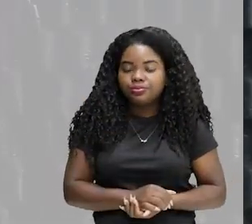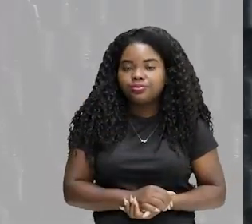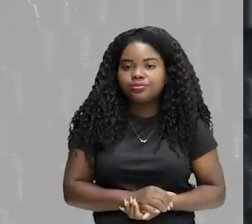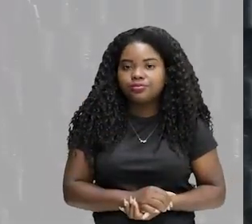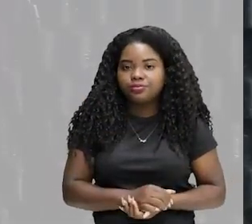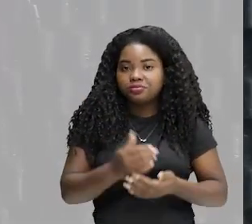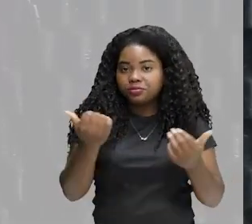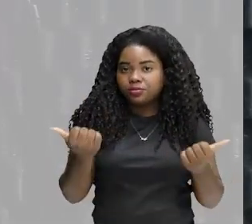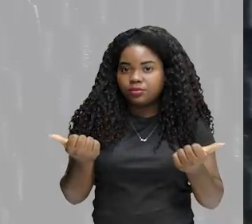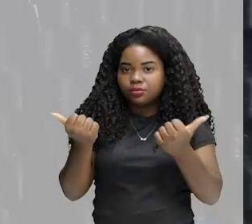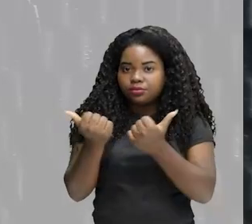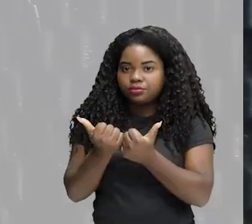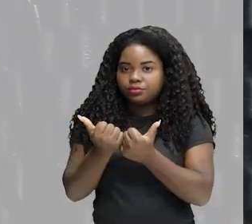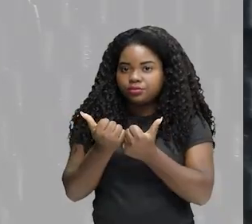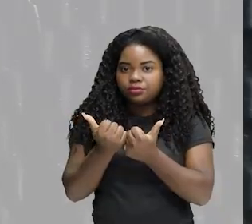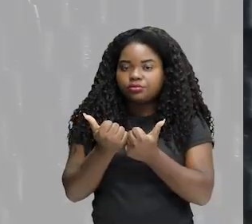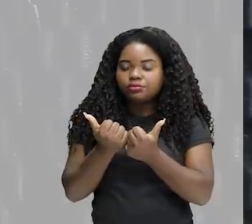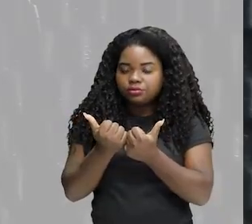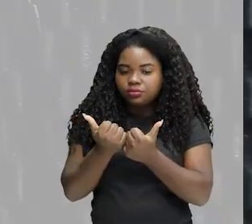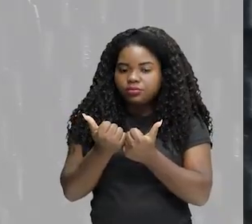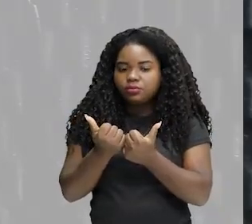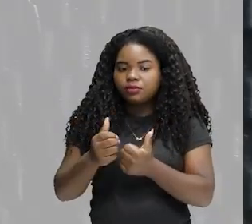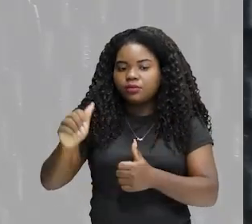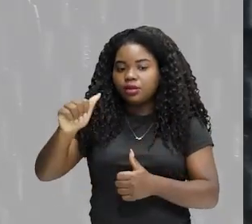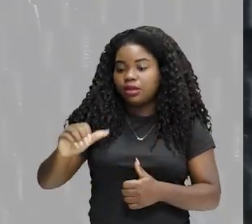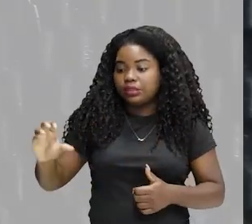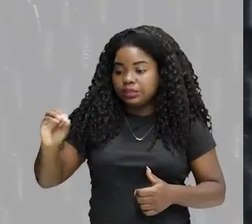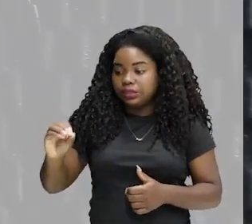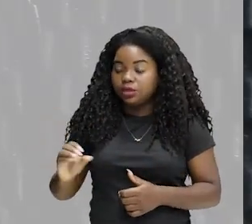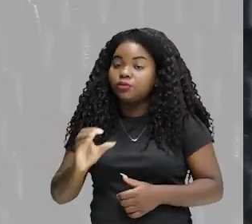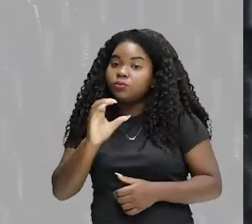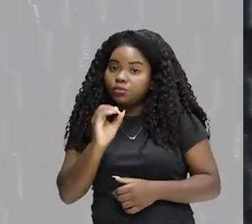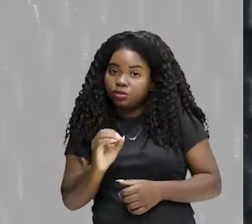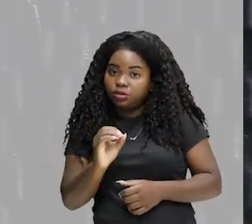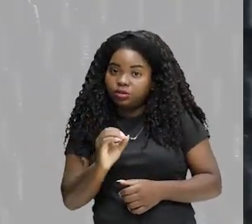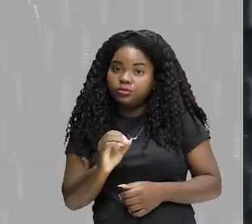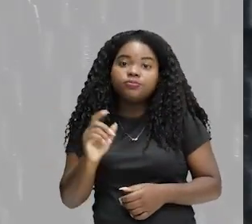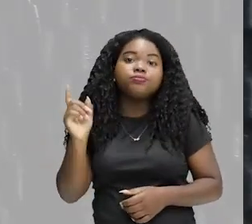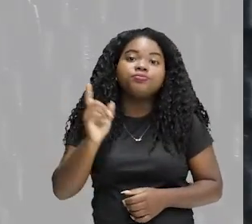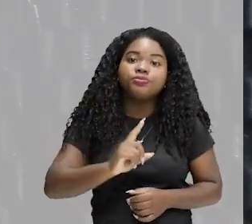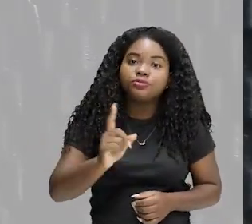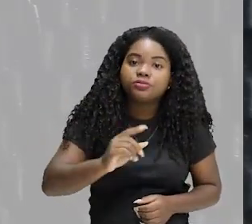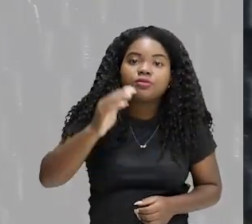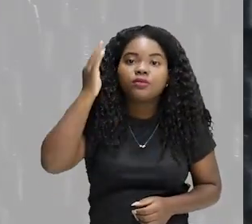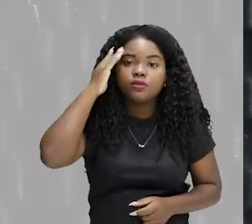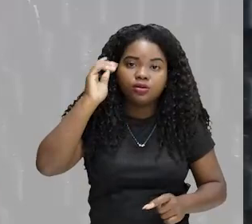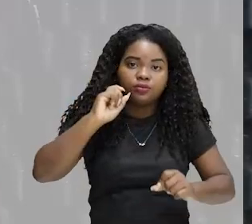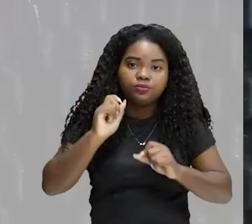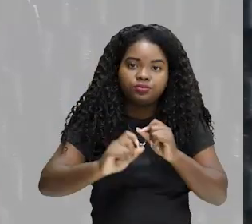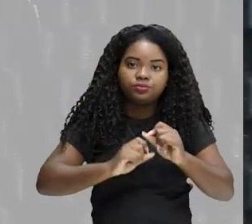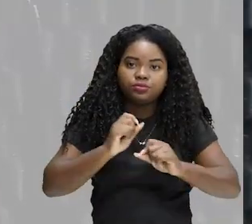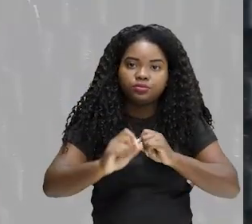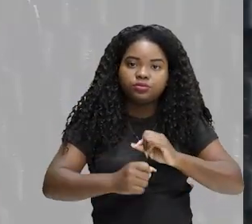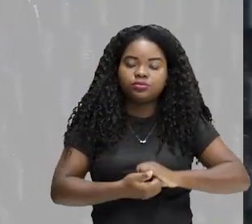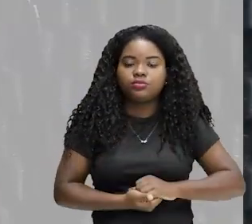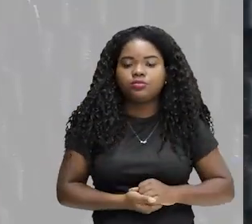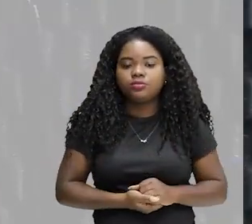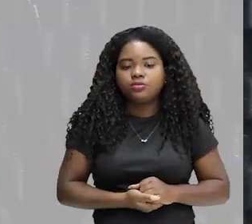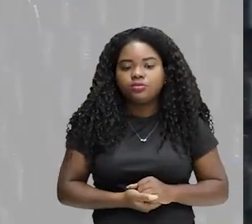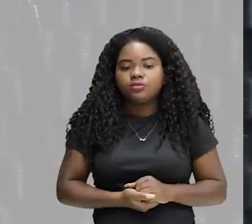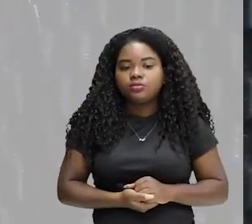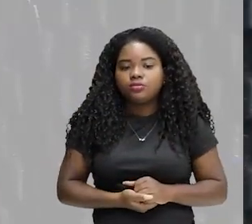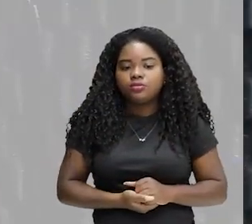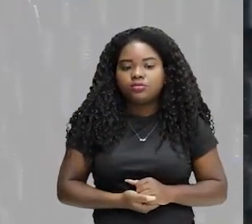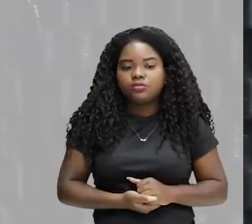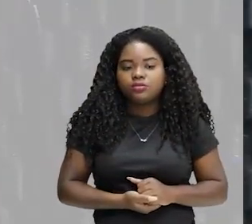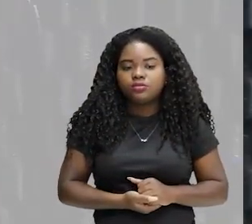estou substituindo aqui no A0 por zero. Não. Entenda que o artifício matemático